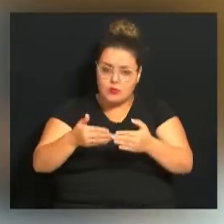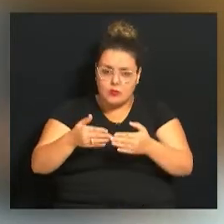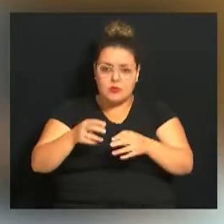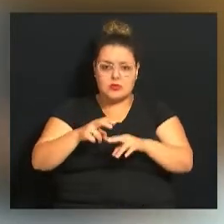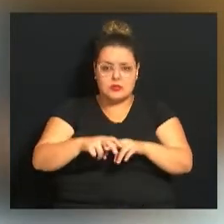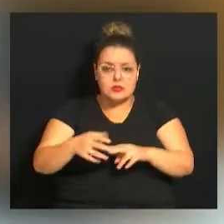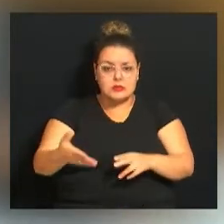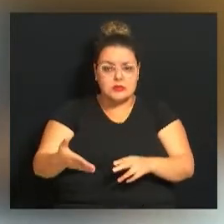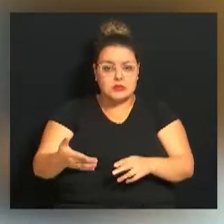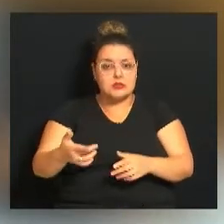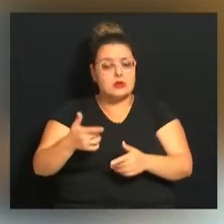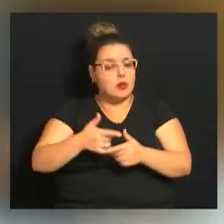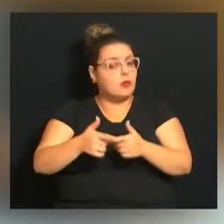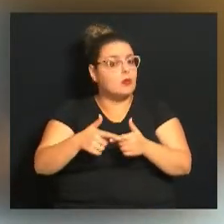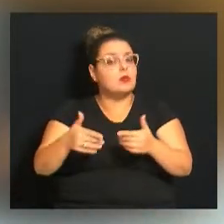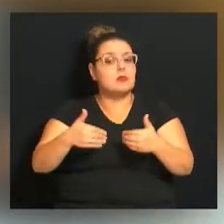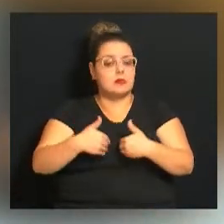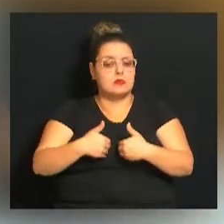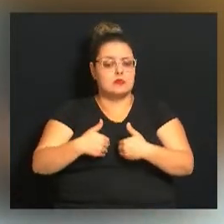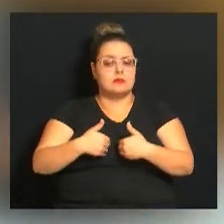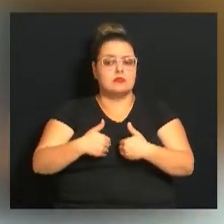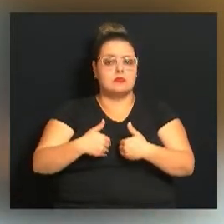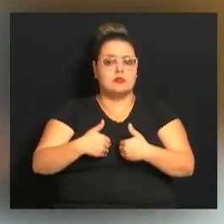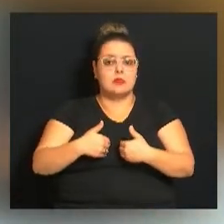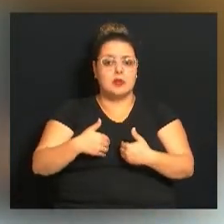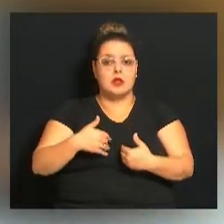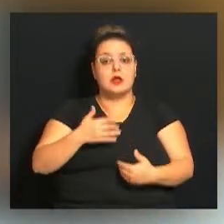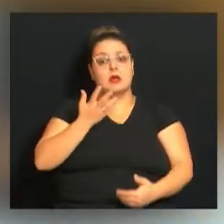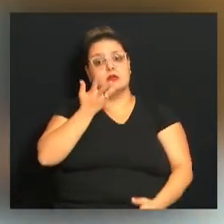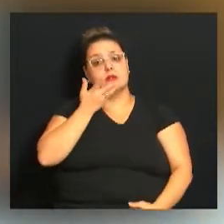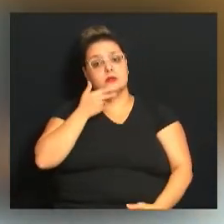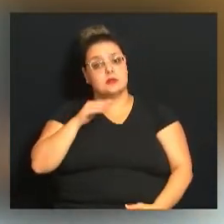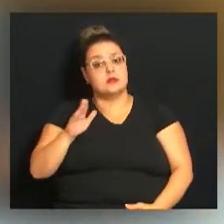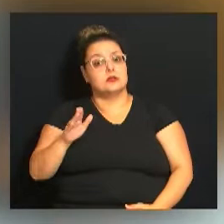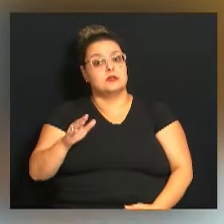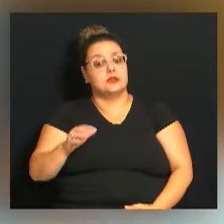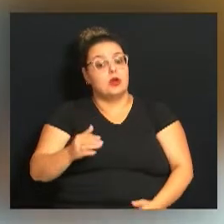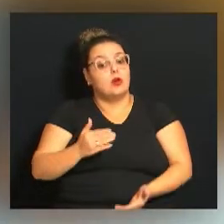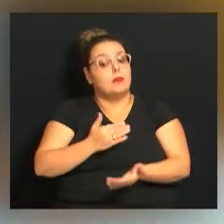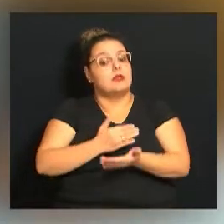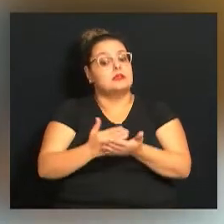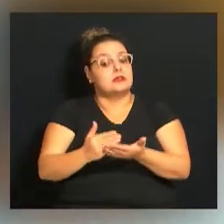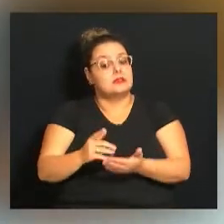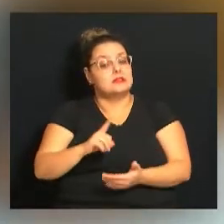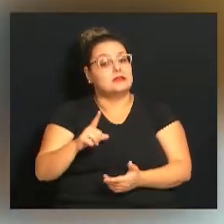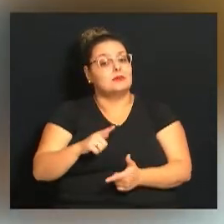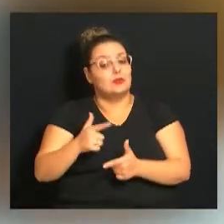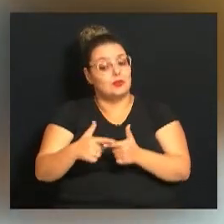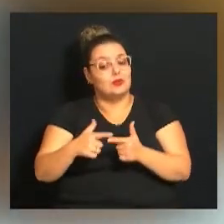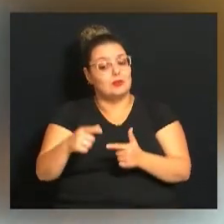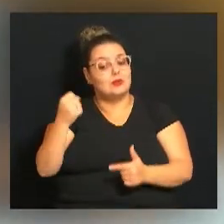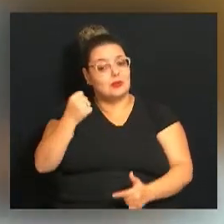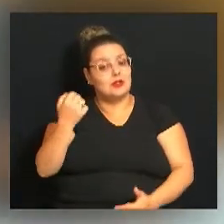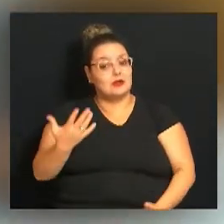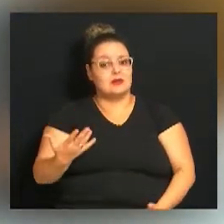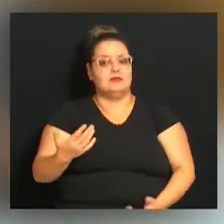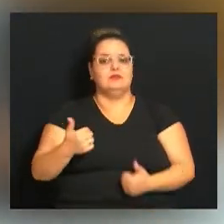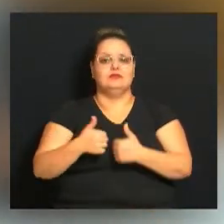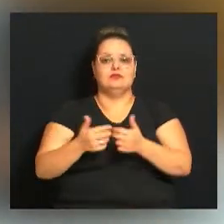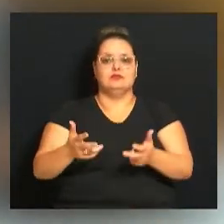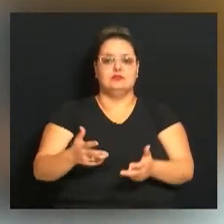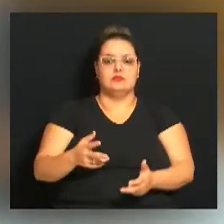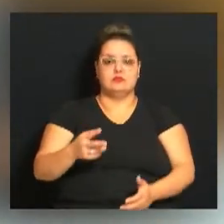tem um problema de autismo, e aí a criança já estava dando sinais de crise dentro do transporte público. E a pessoa olhou